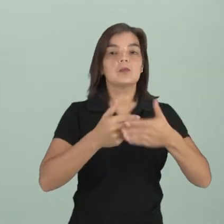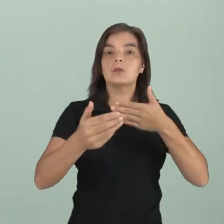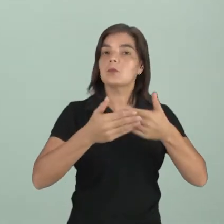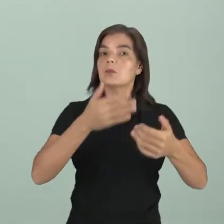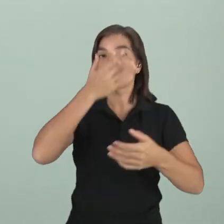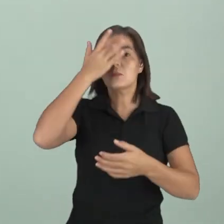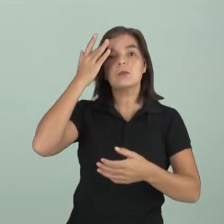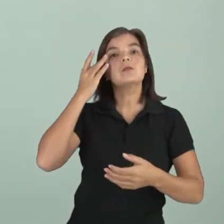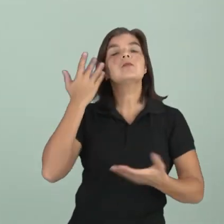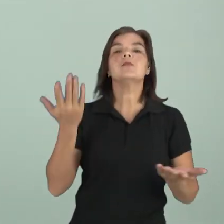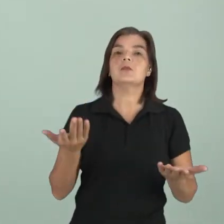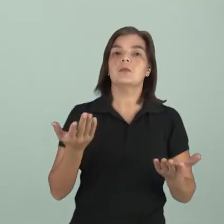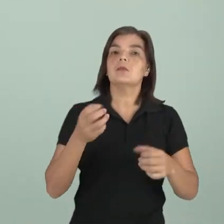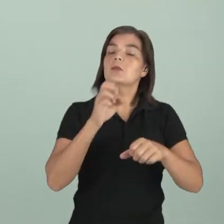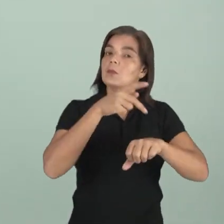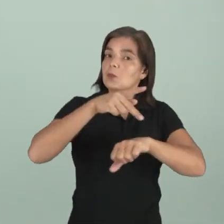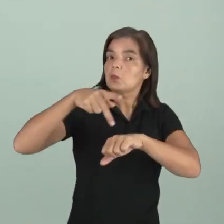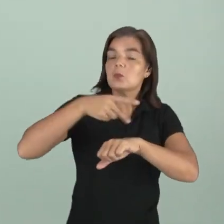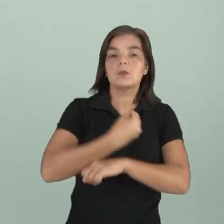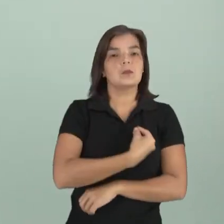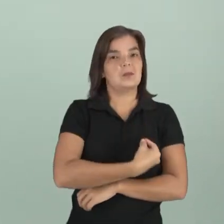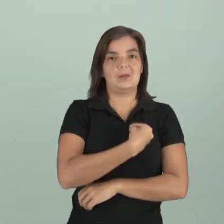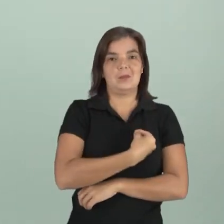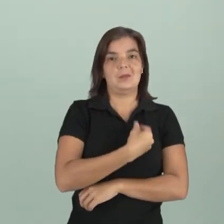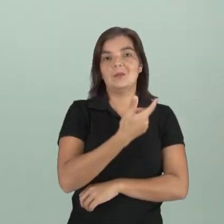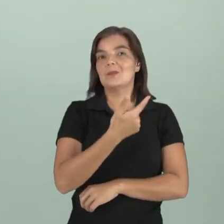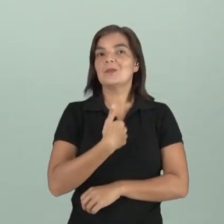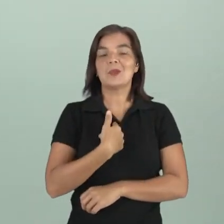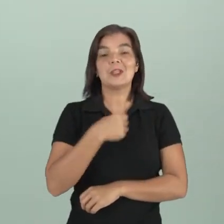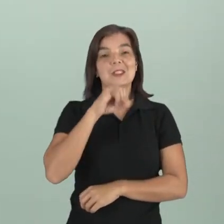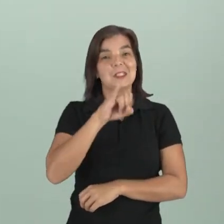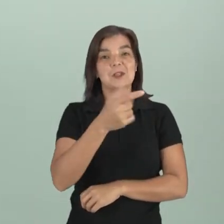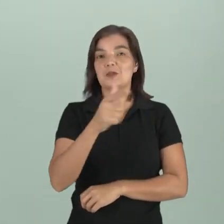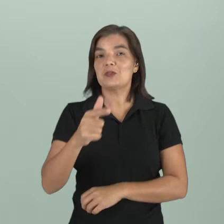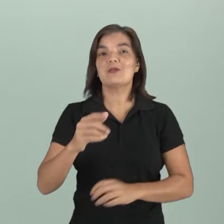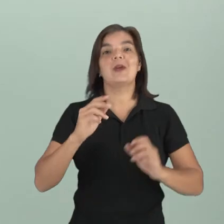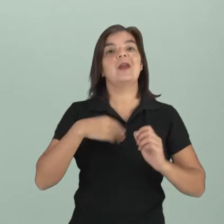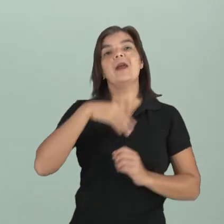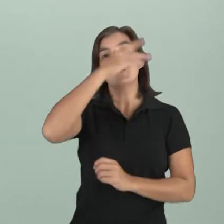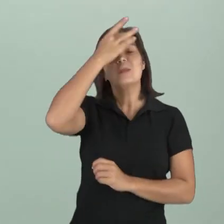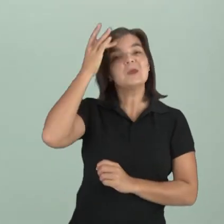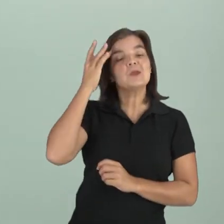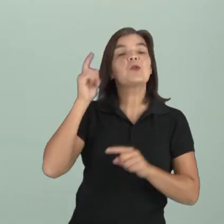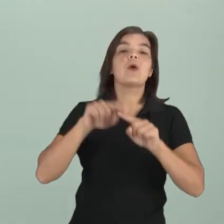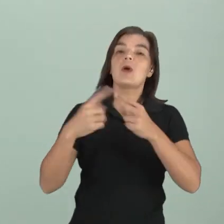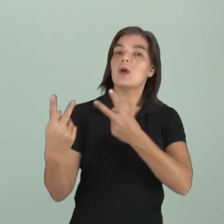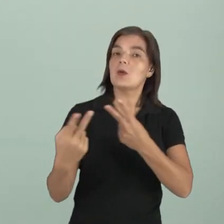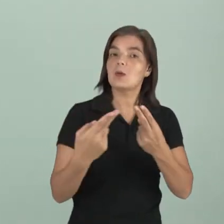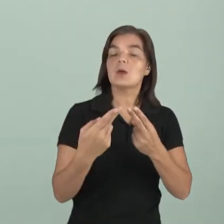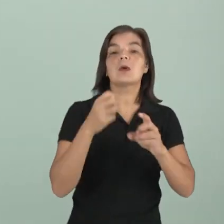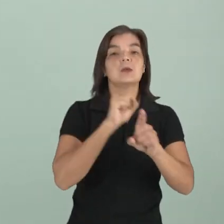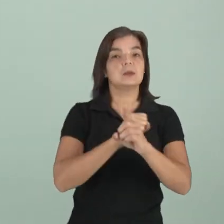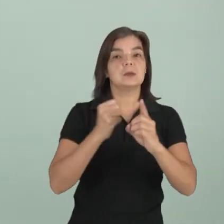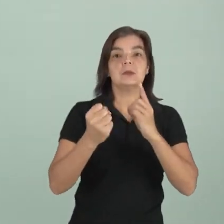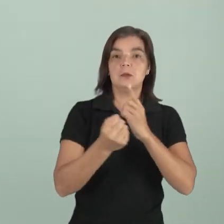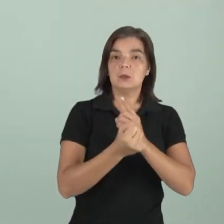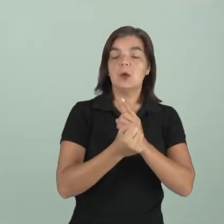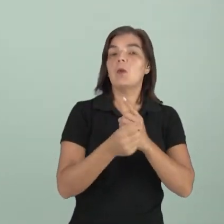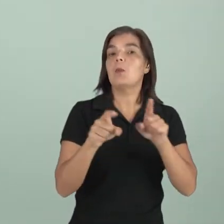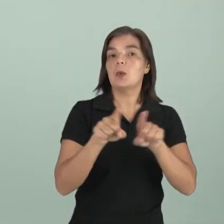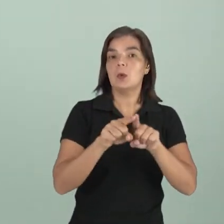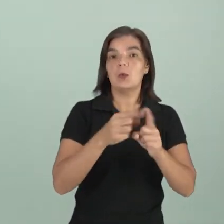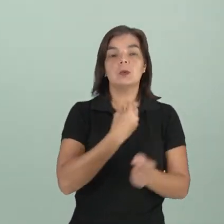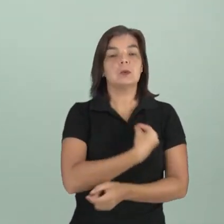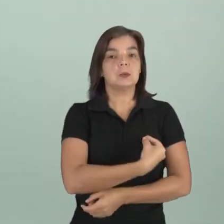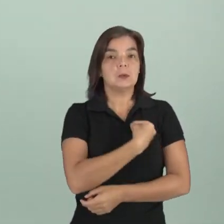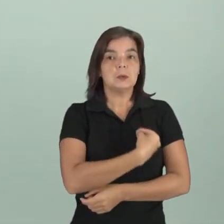qualquer cidadão. O Estado não existe sem cidadãos, da mesma forma que a sociedade civil,